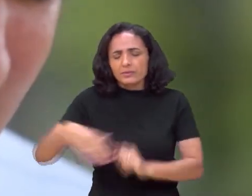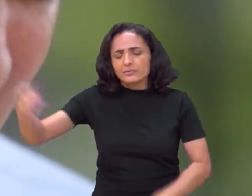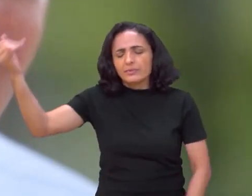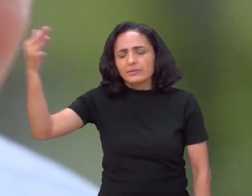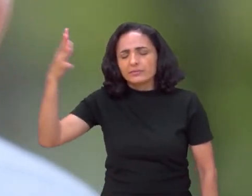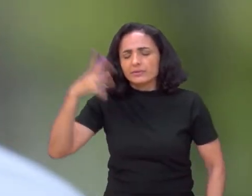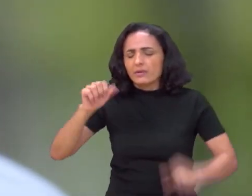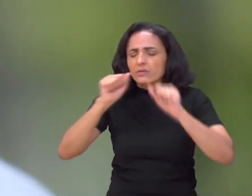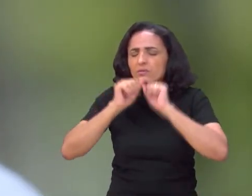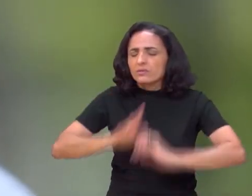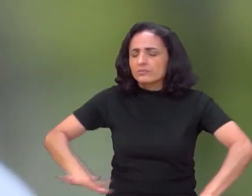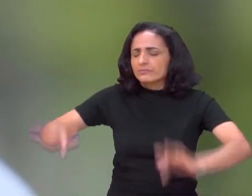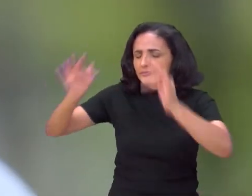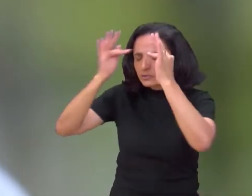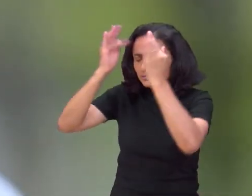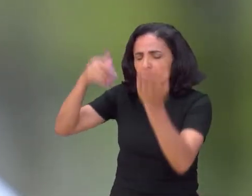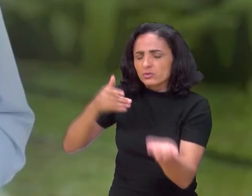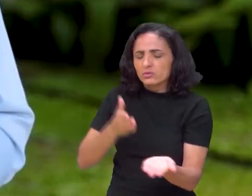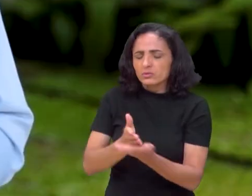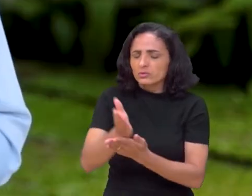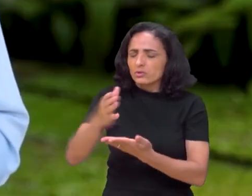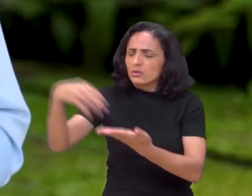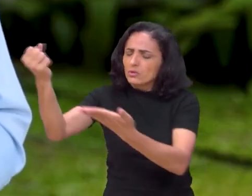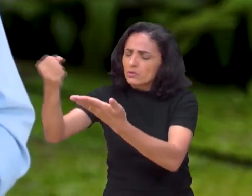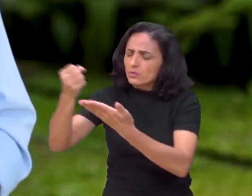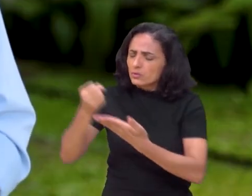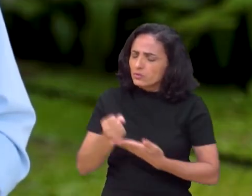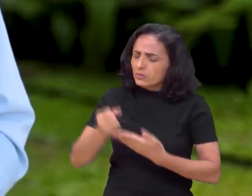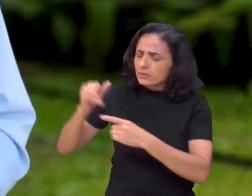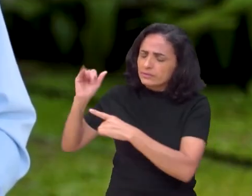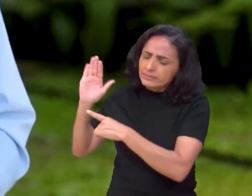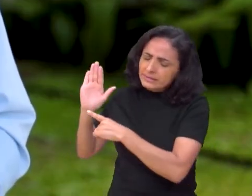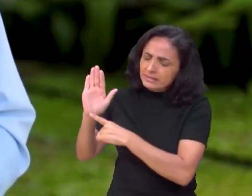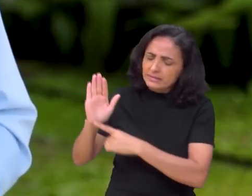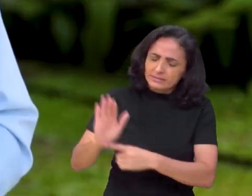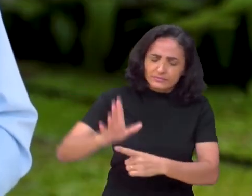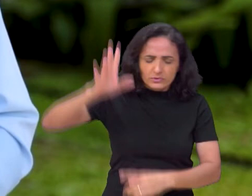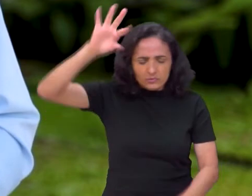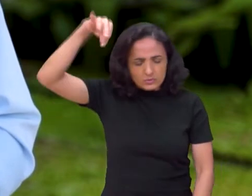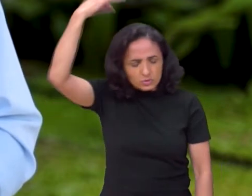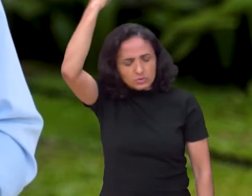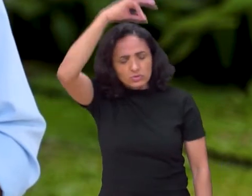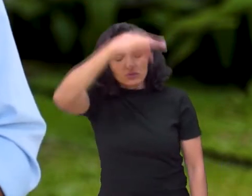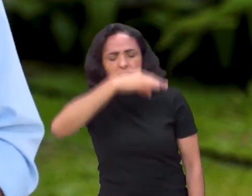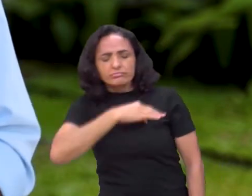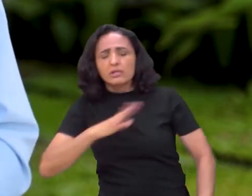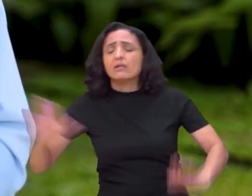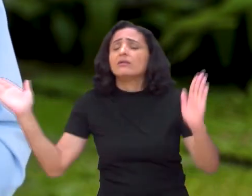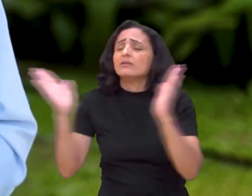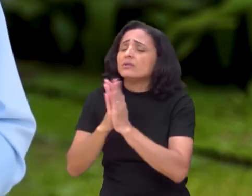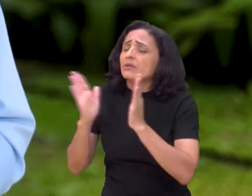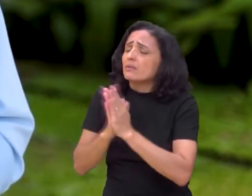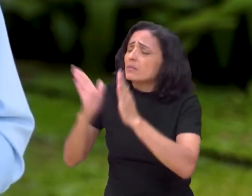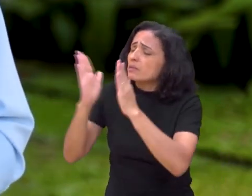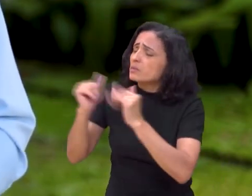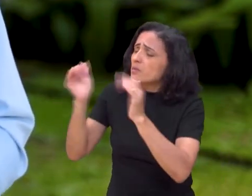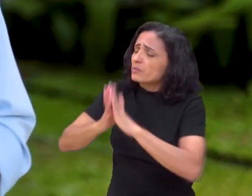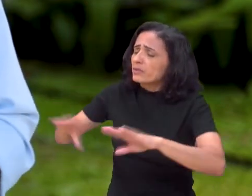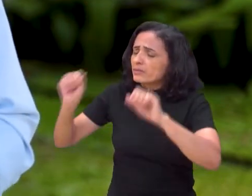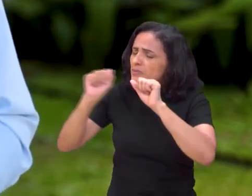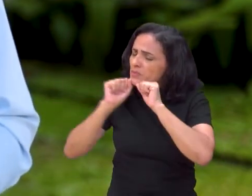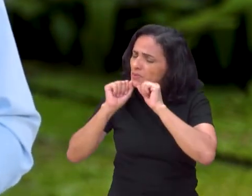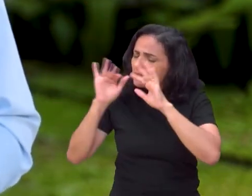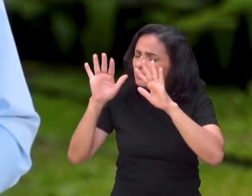tua fidelidade. Nos ajuda neste momento, Senhor. Espírito Santo de Deus, te peço agora, tu que intercedes por